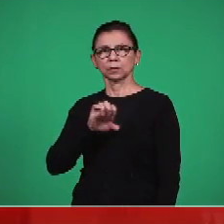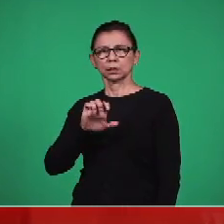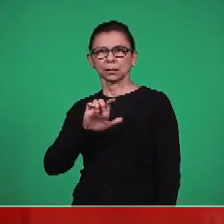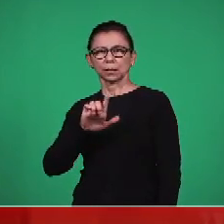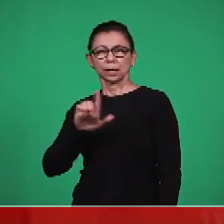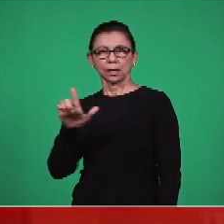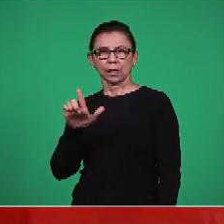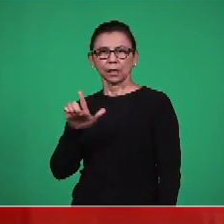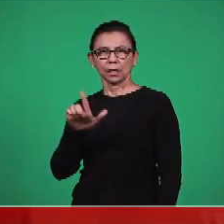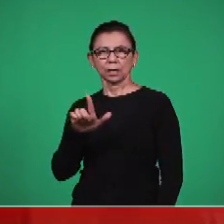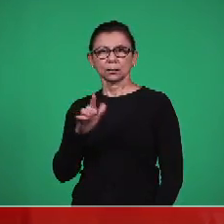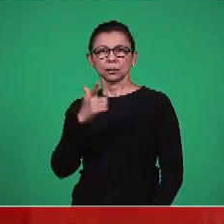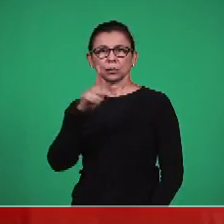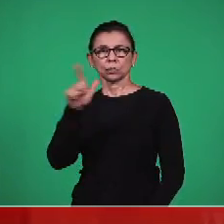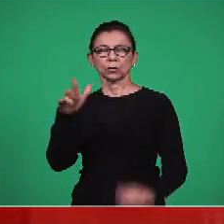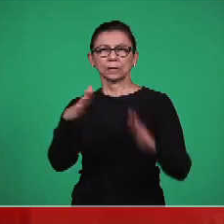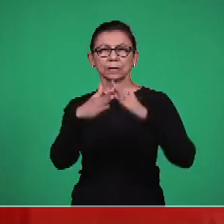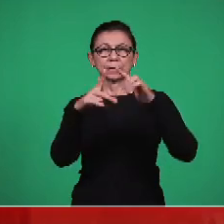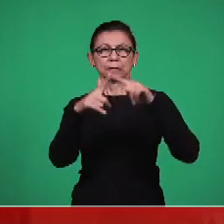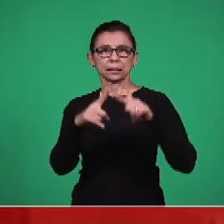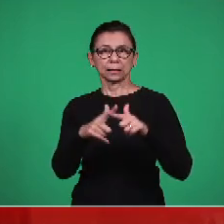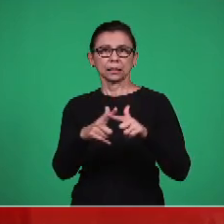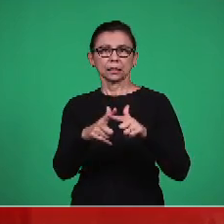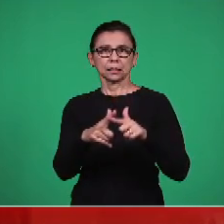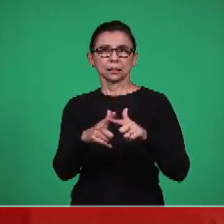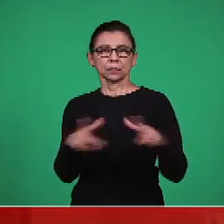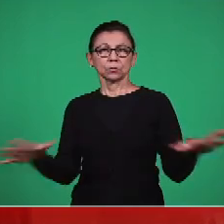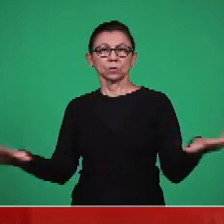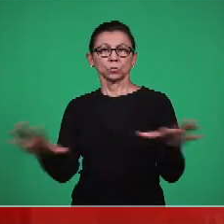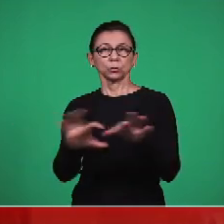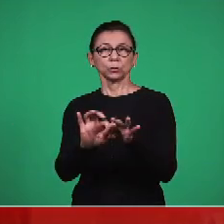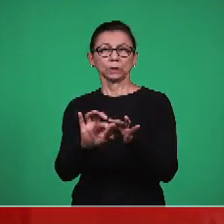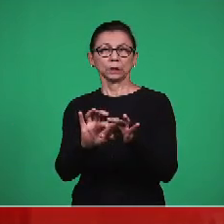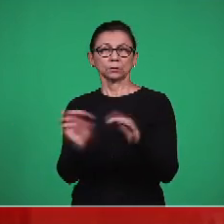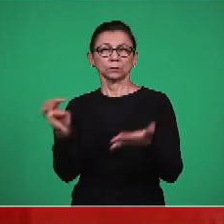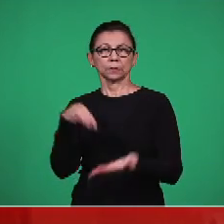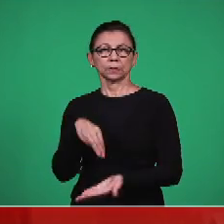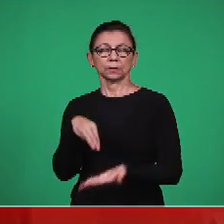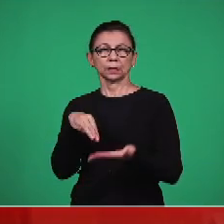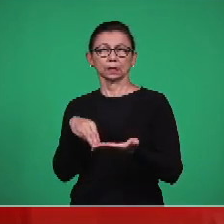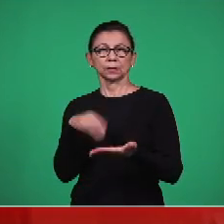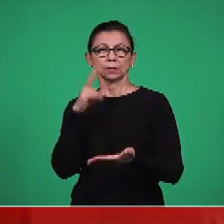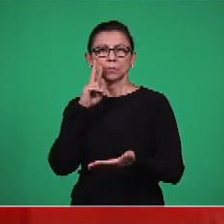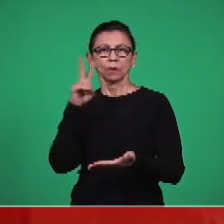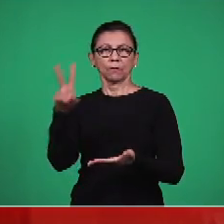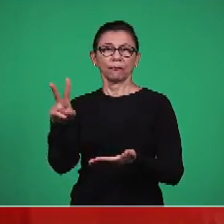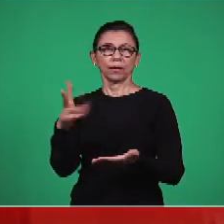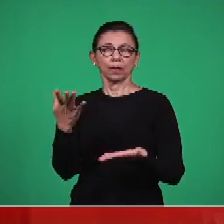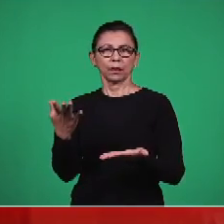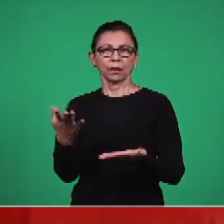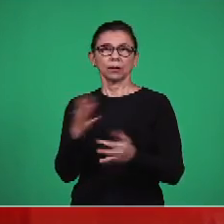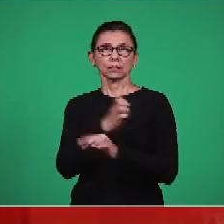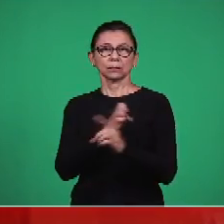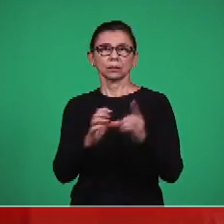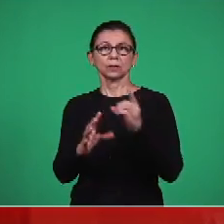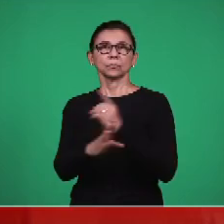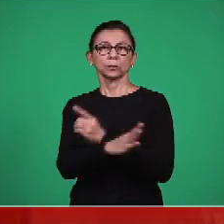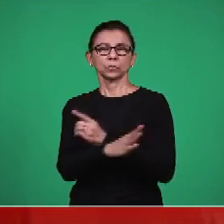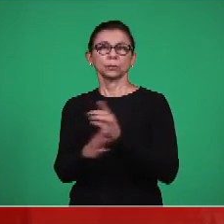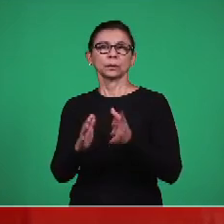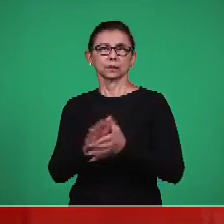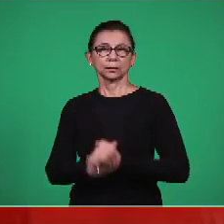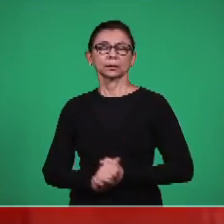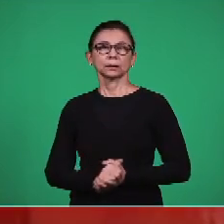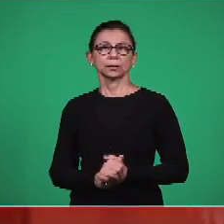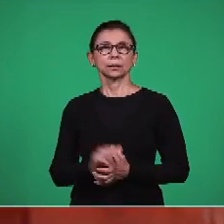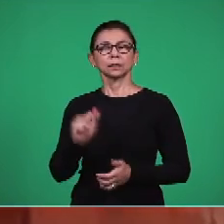escola bíblica dominical, países africanos, onde a afluência tem sido cada vez maior